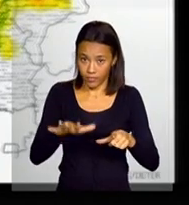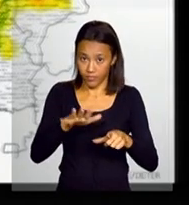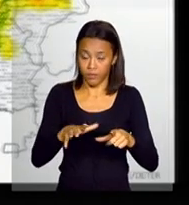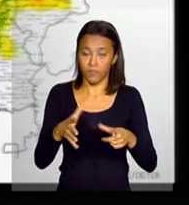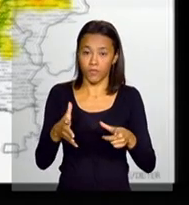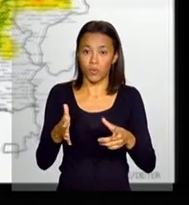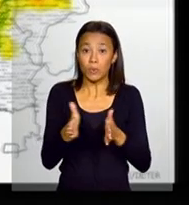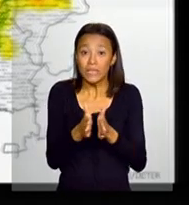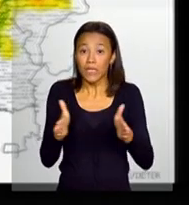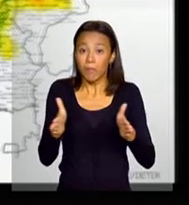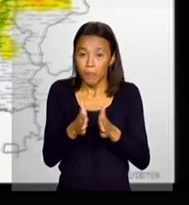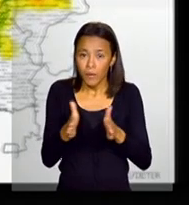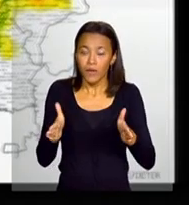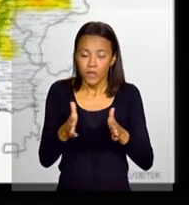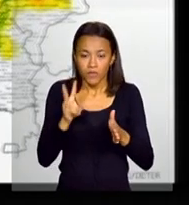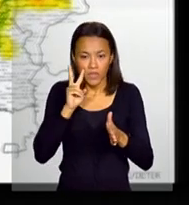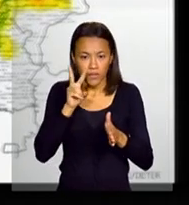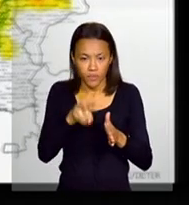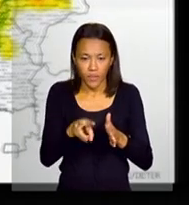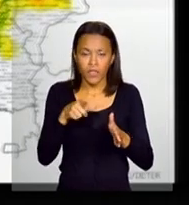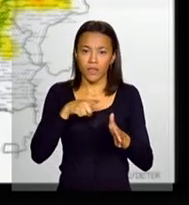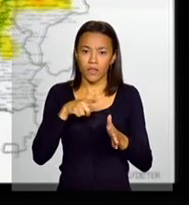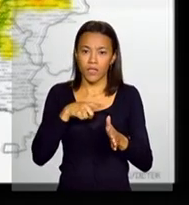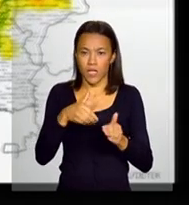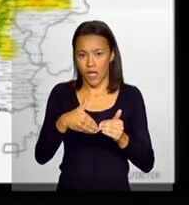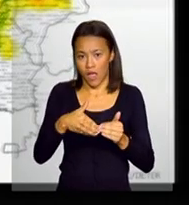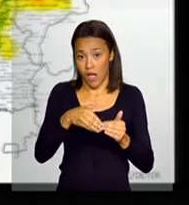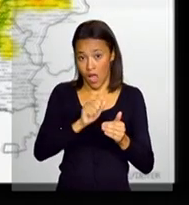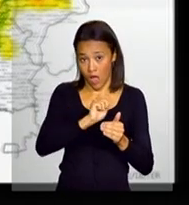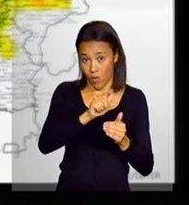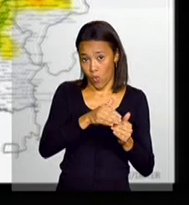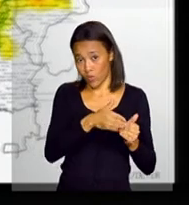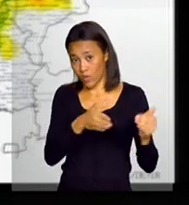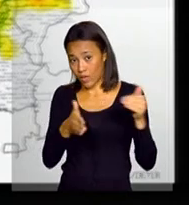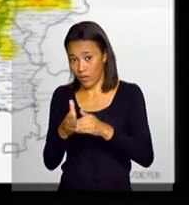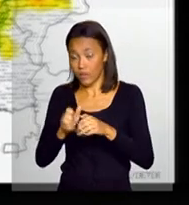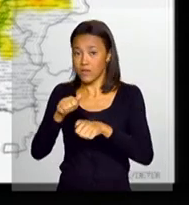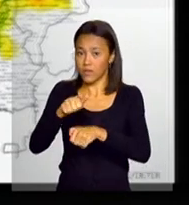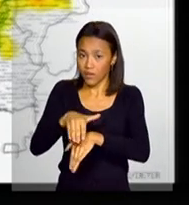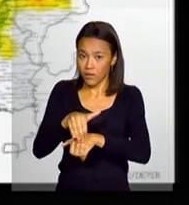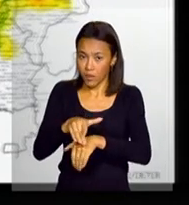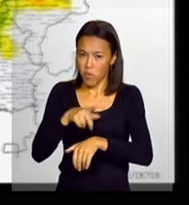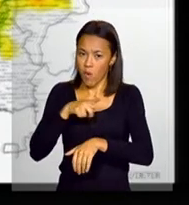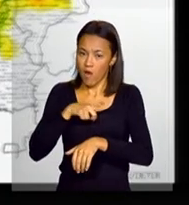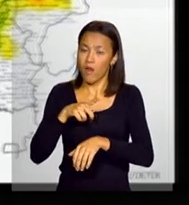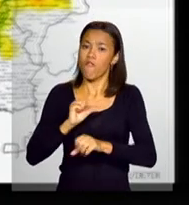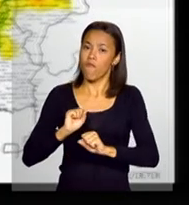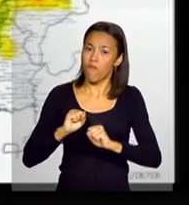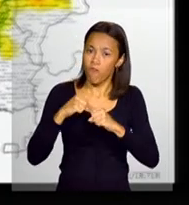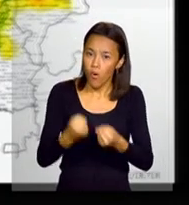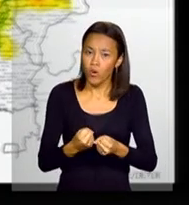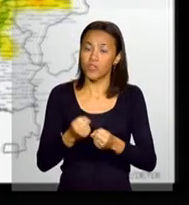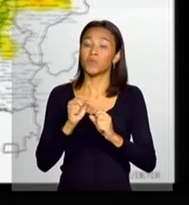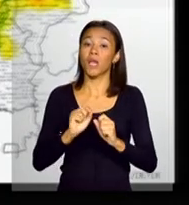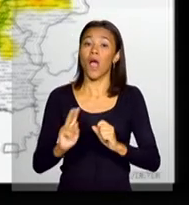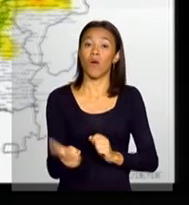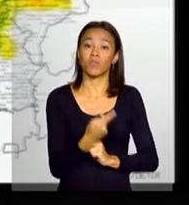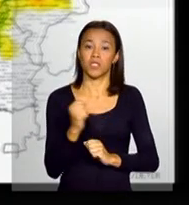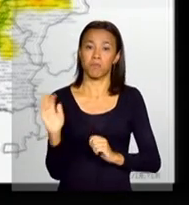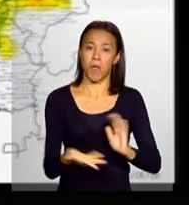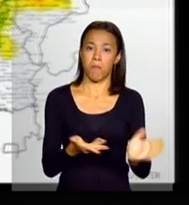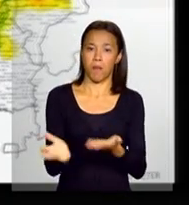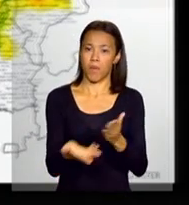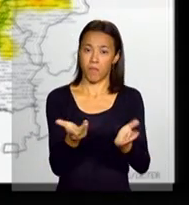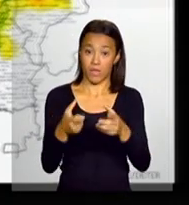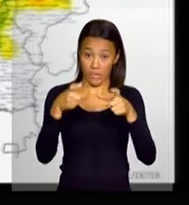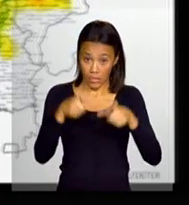polígonos, e mostra que há uma tendência, nesse mês, entre agosto e setembro, há uma área de desmatamento, forte tendência de desmatamento nessas áreas